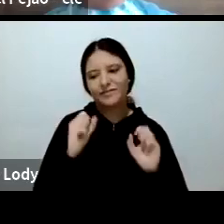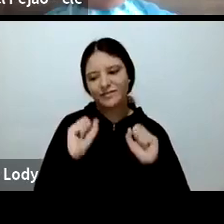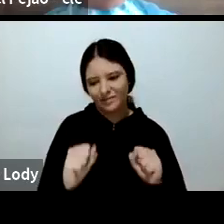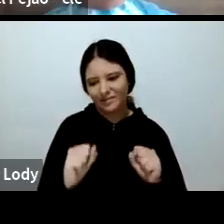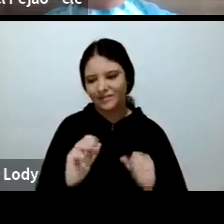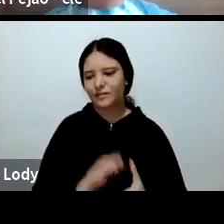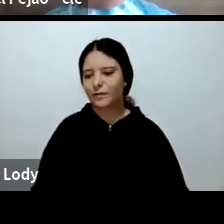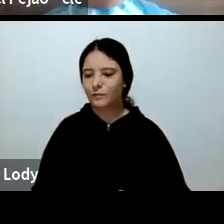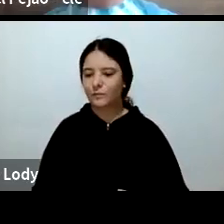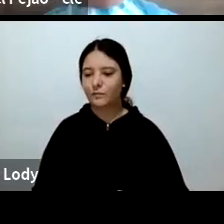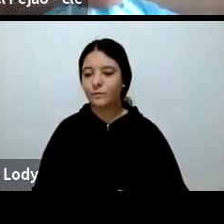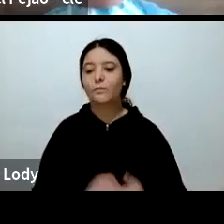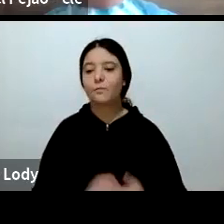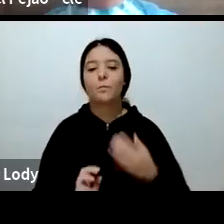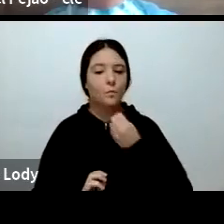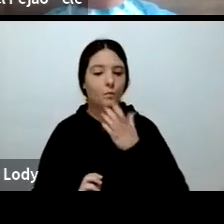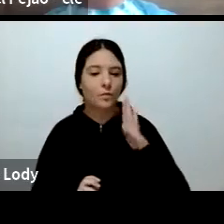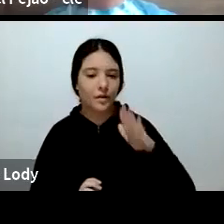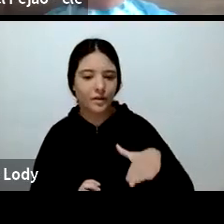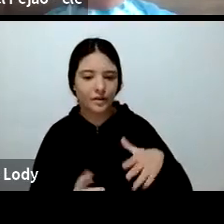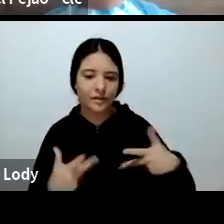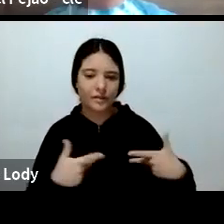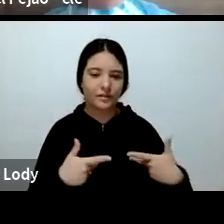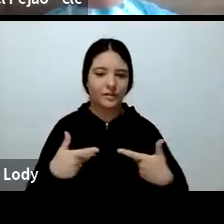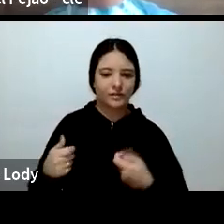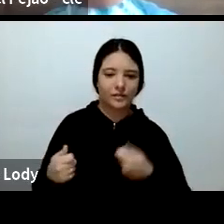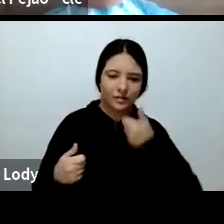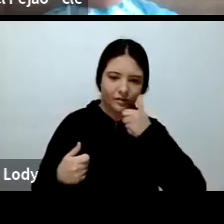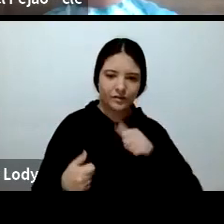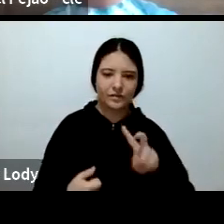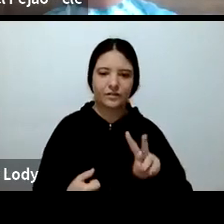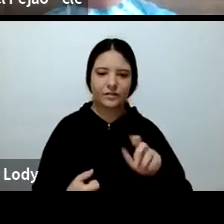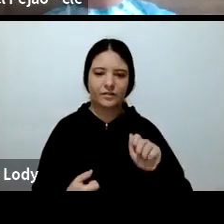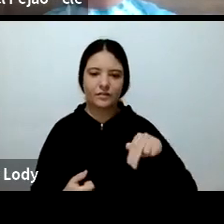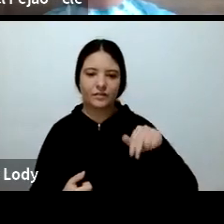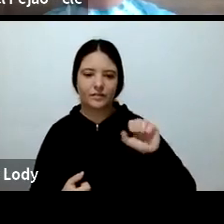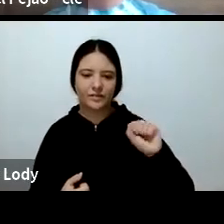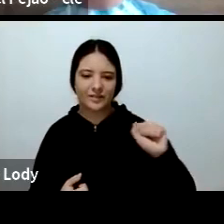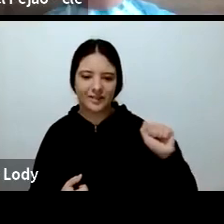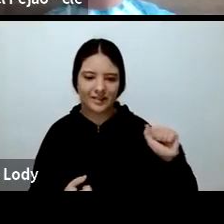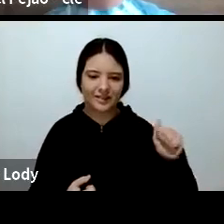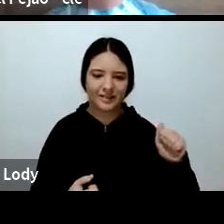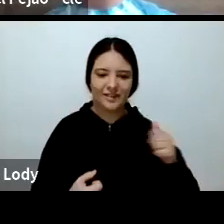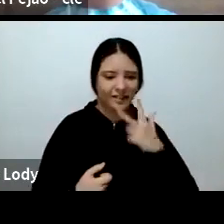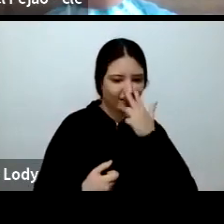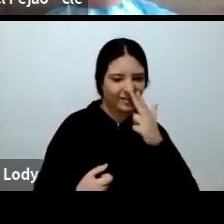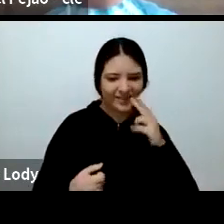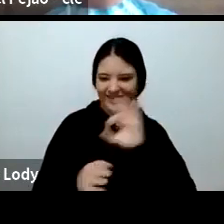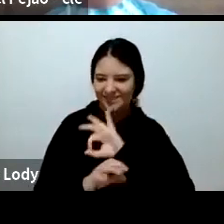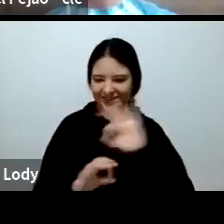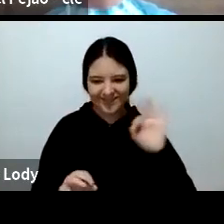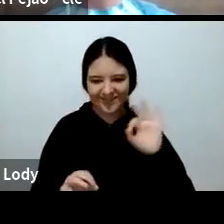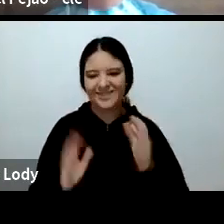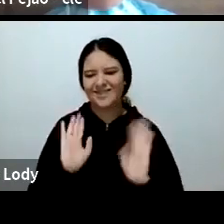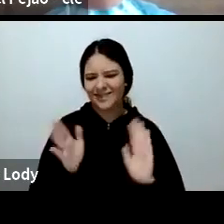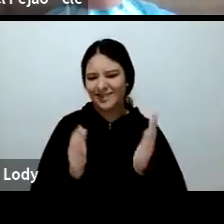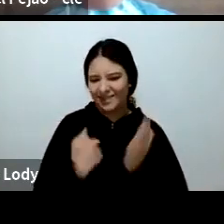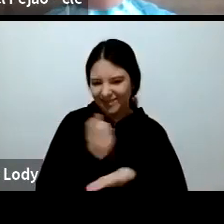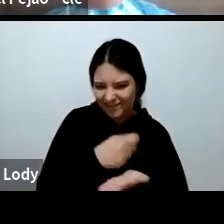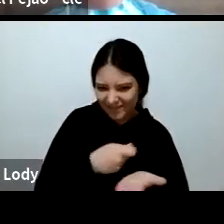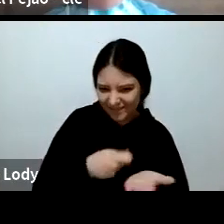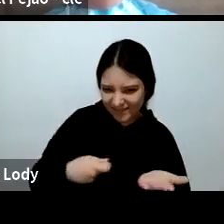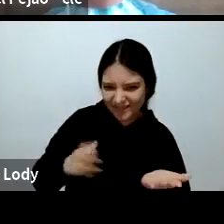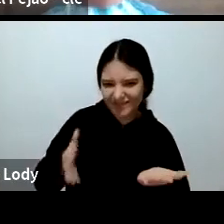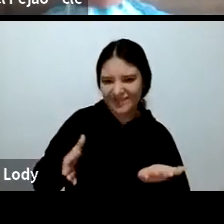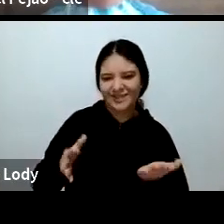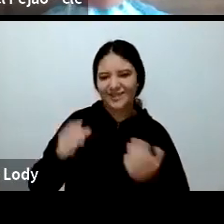tarde, gente. Eu vim a convite da Vanessa, queria agradecer, estou achando o máximo, já anotei um monte de coisa, já aprendi, já cresci uns 10